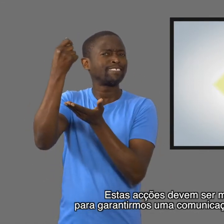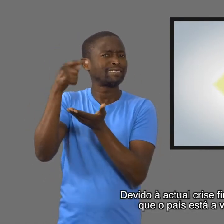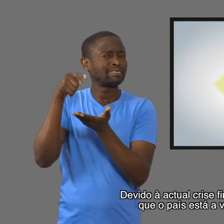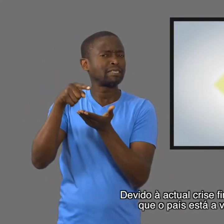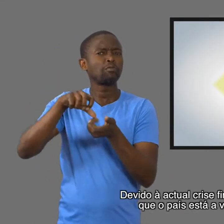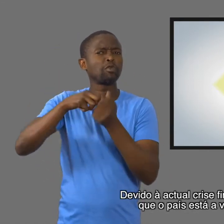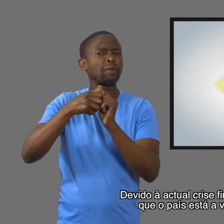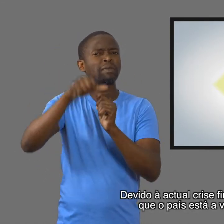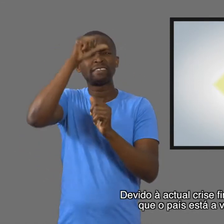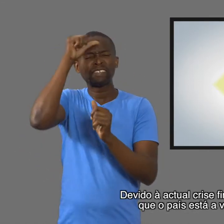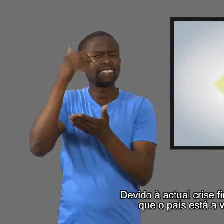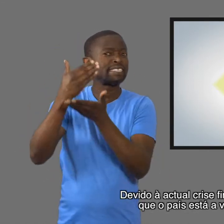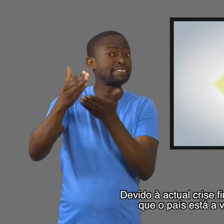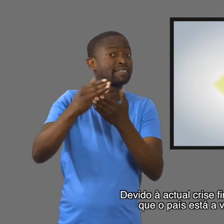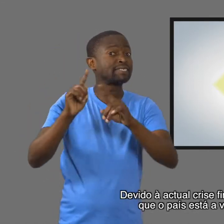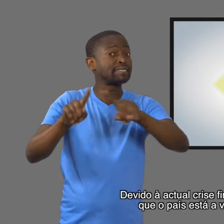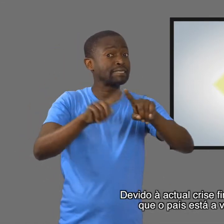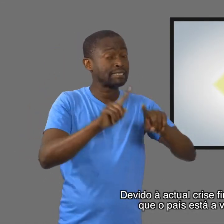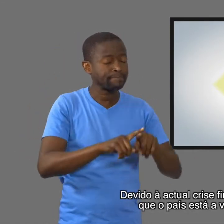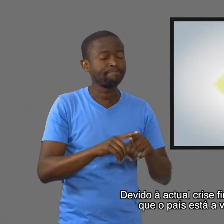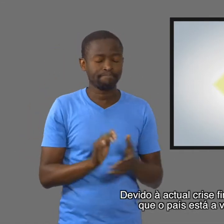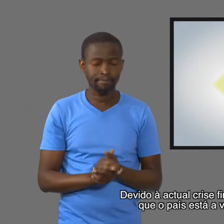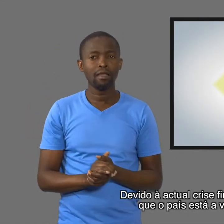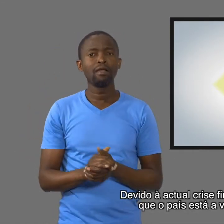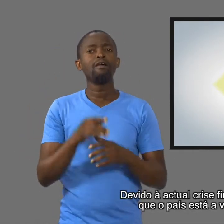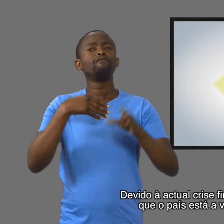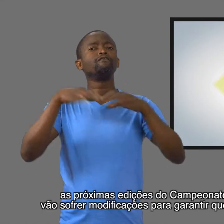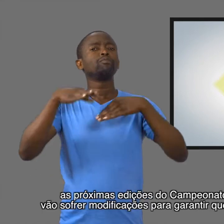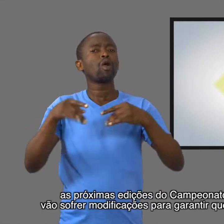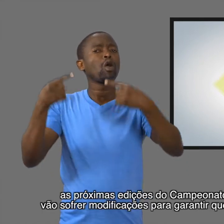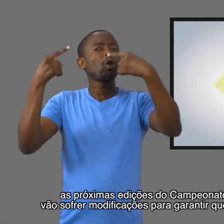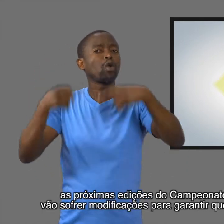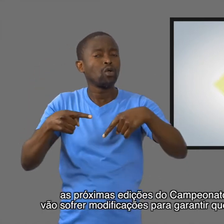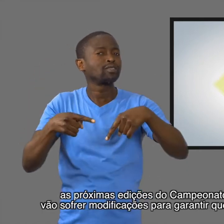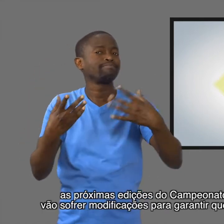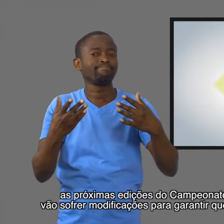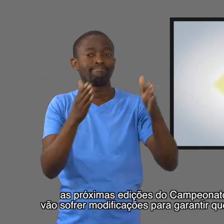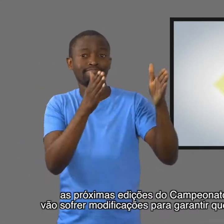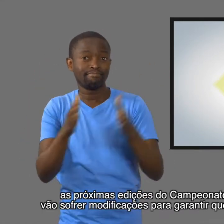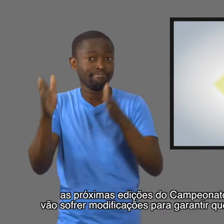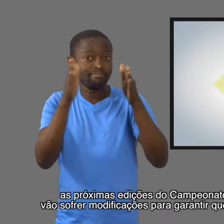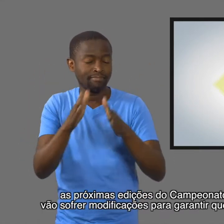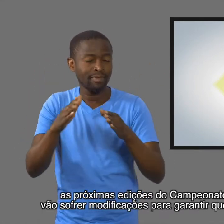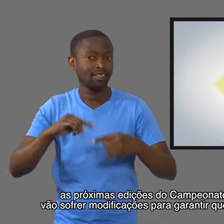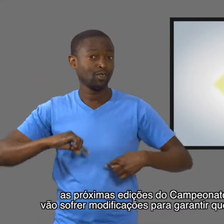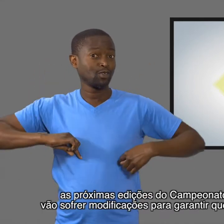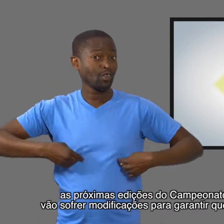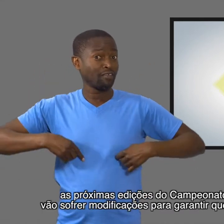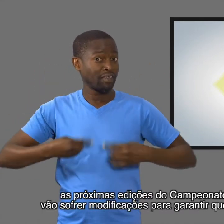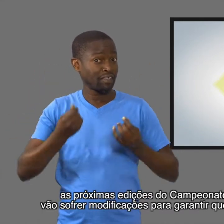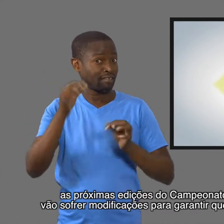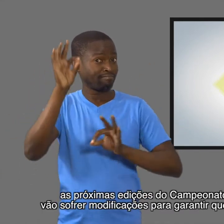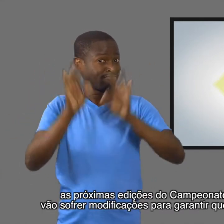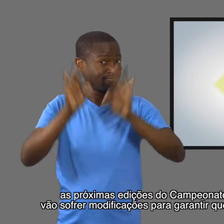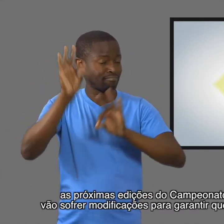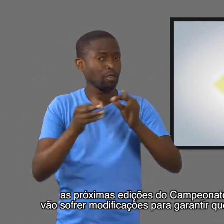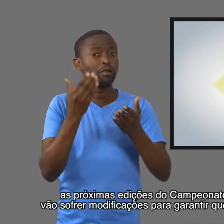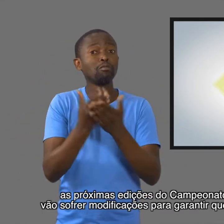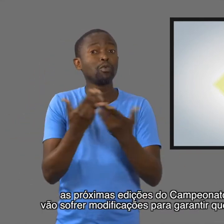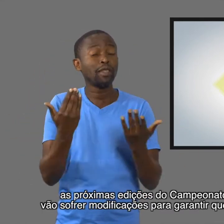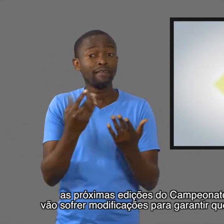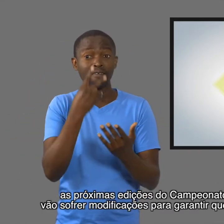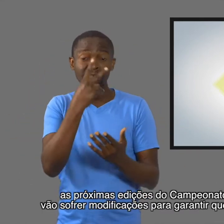saudável. Devido à atual crise financeira que o país está a viver, as próximas edições do Campeonato Nacional de Futebol